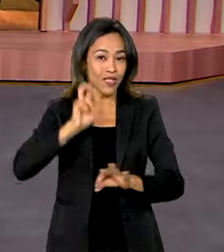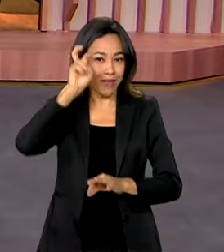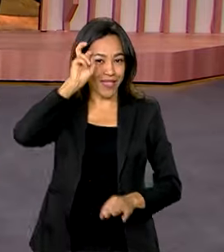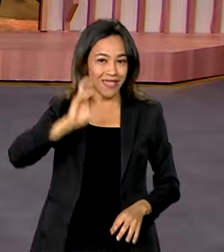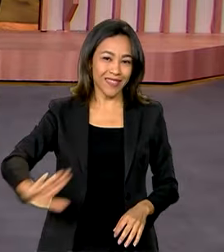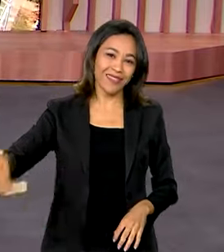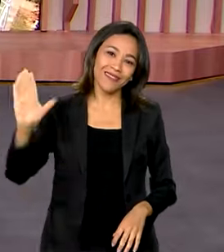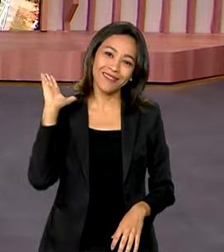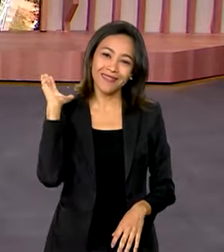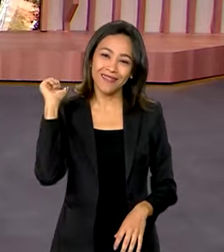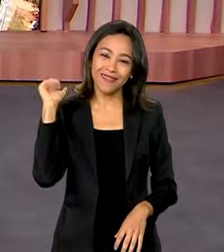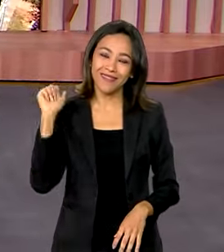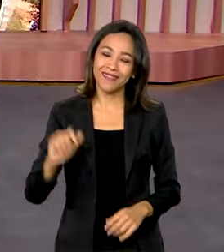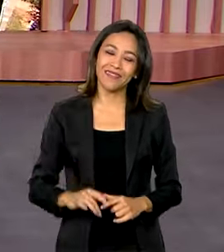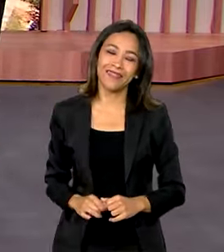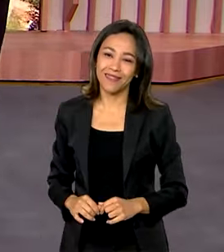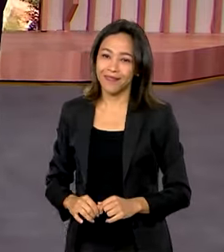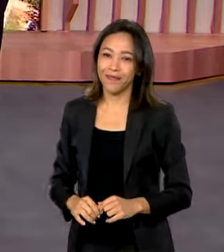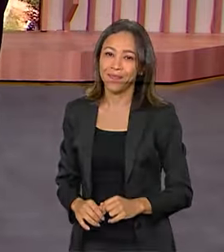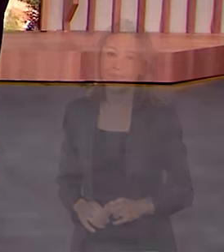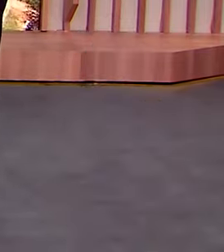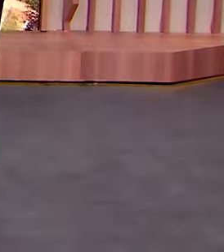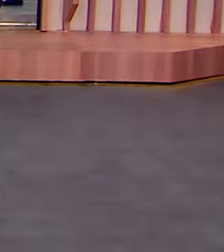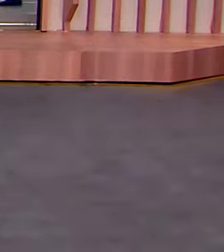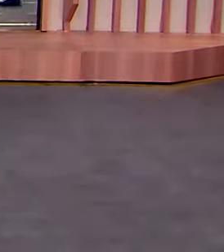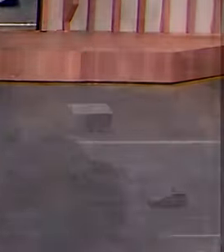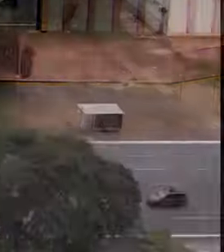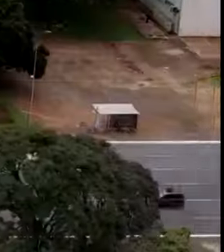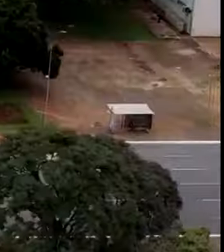-feira. Até amanhã. Tchau. Tchau.